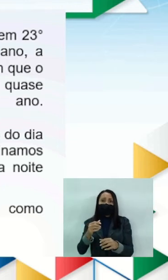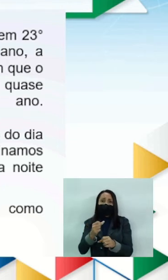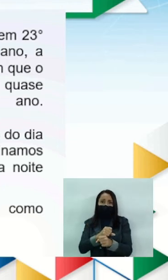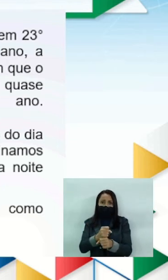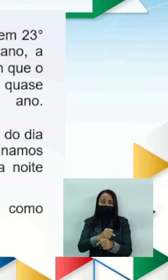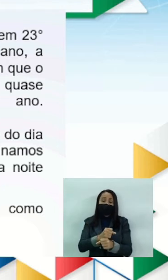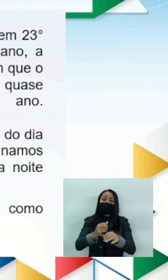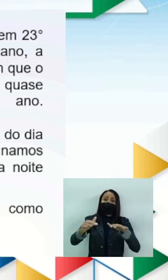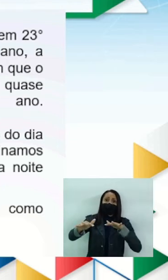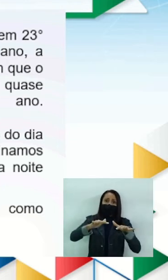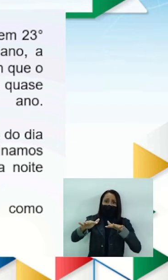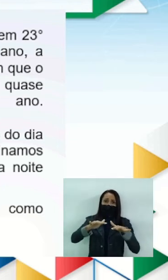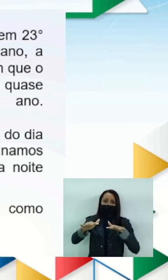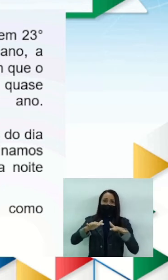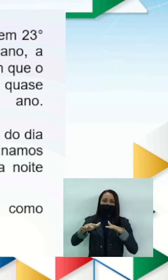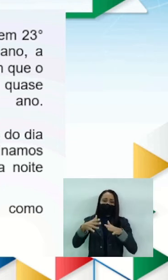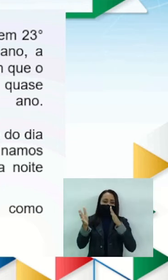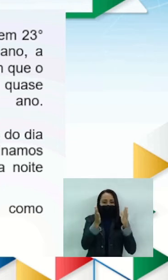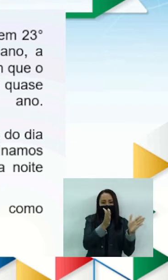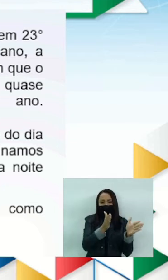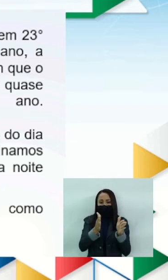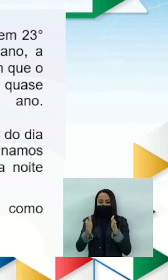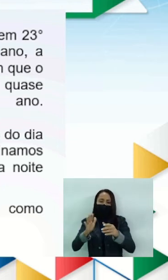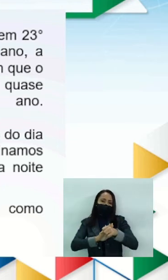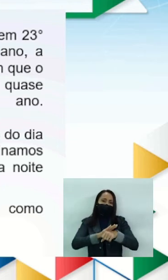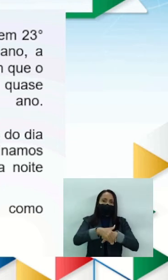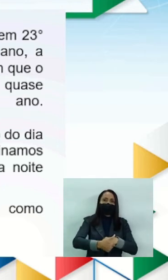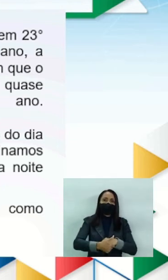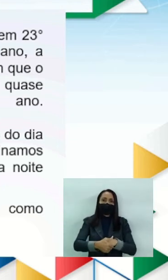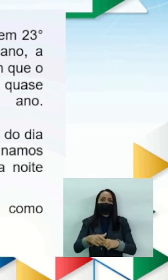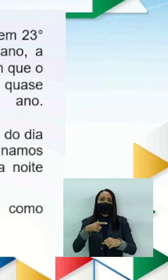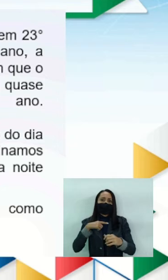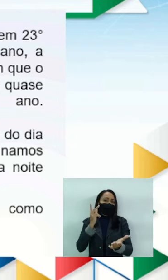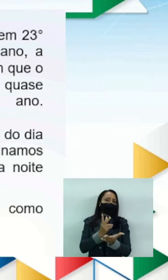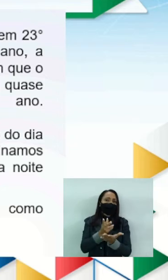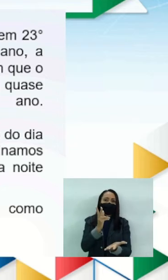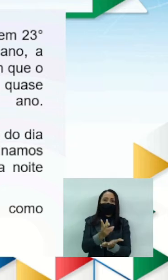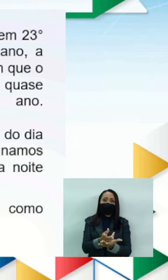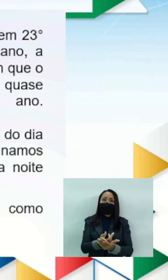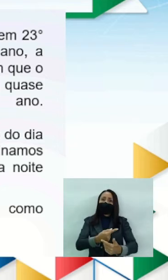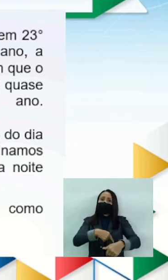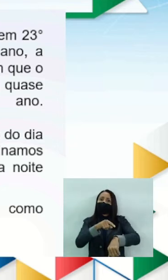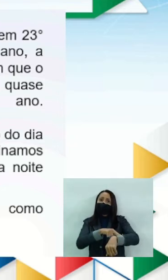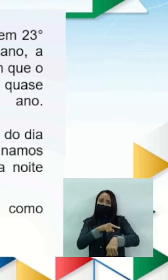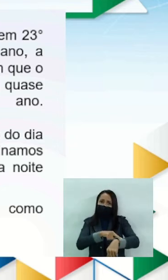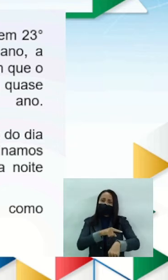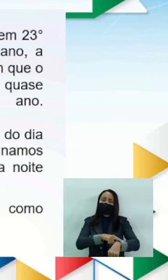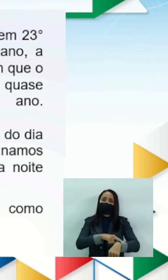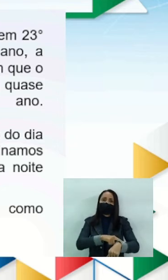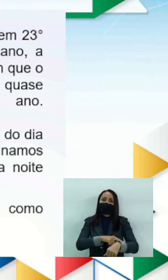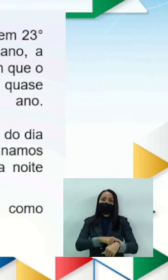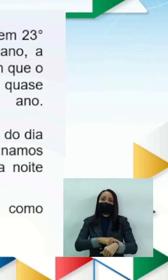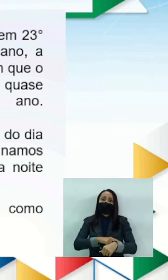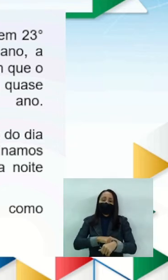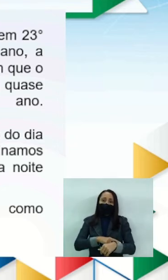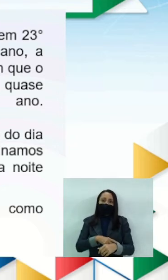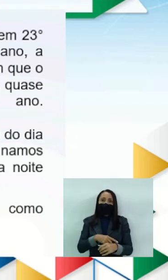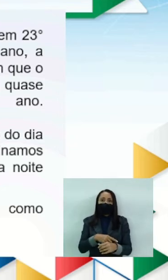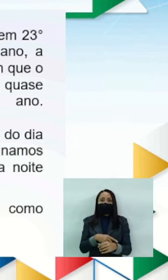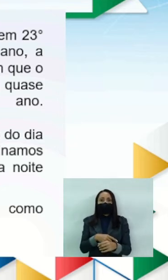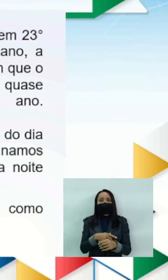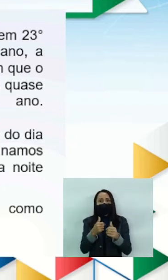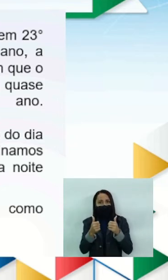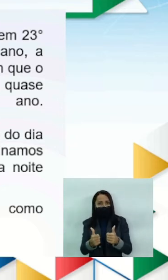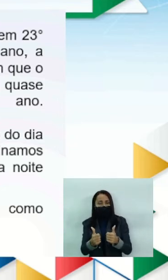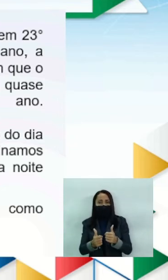o movimento em que o período do dia e da noite possui a mesma duração. Equinócio possui o mesmo dia de duração, tá